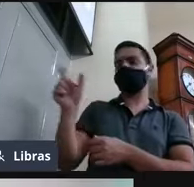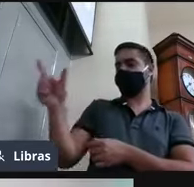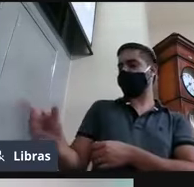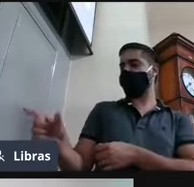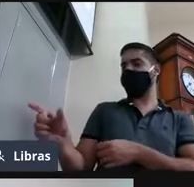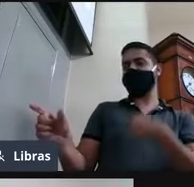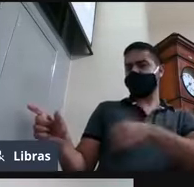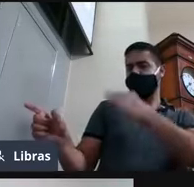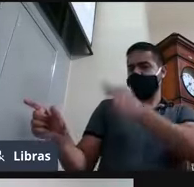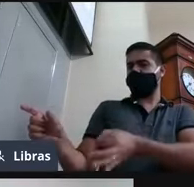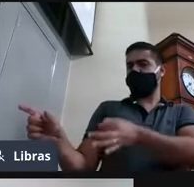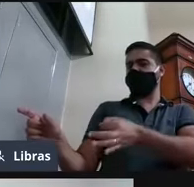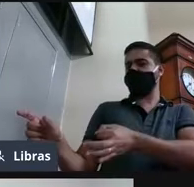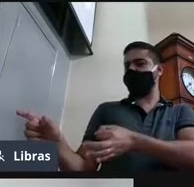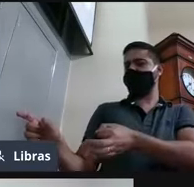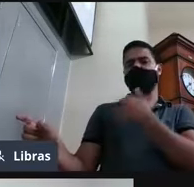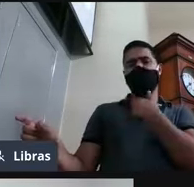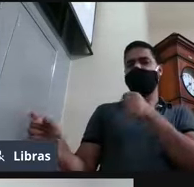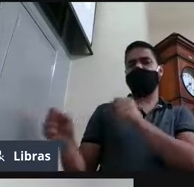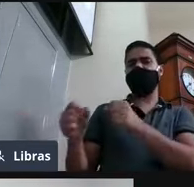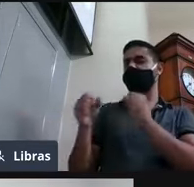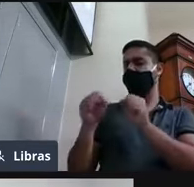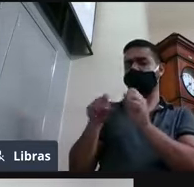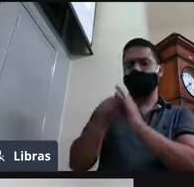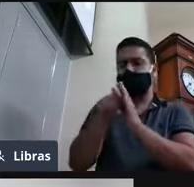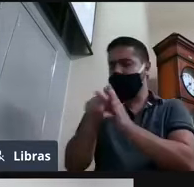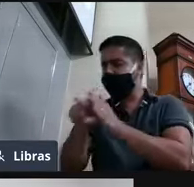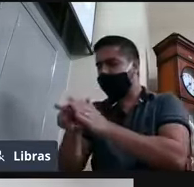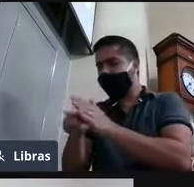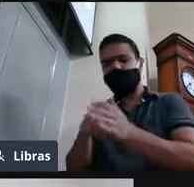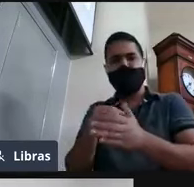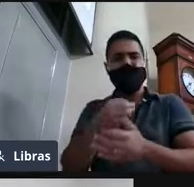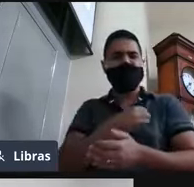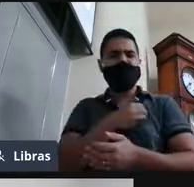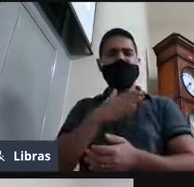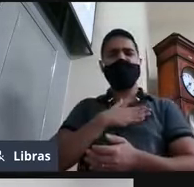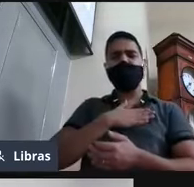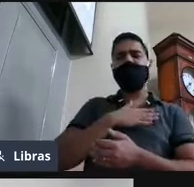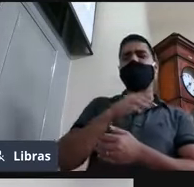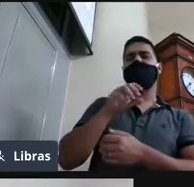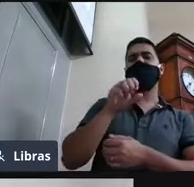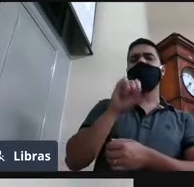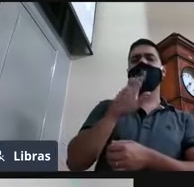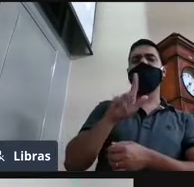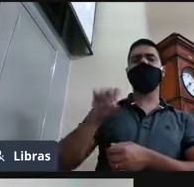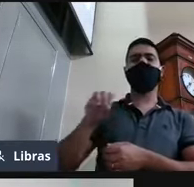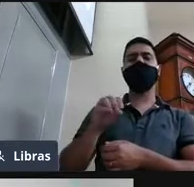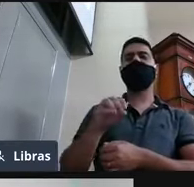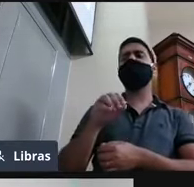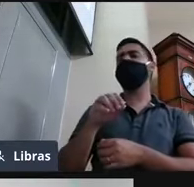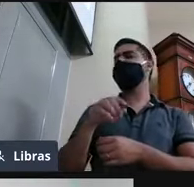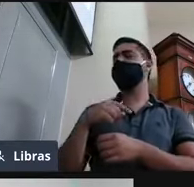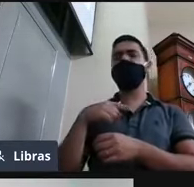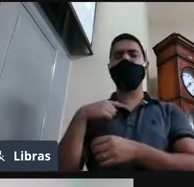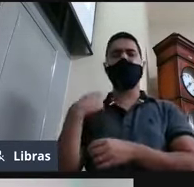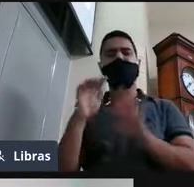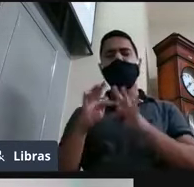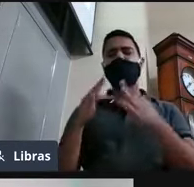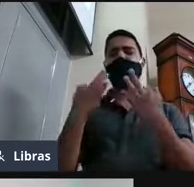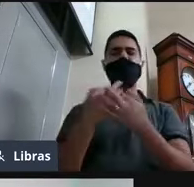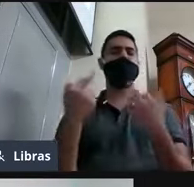honestidade. Então podem vasculhar nossas vidas todas, minha, do Silvio, do Fernandinho, da Soraya, dos